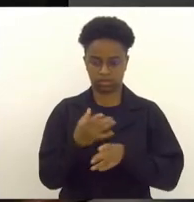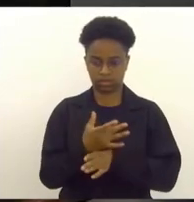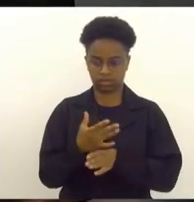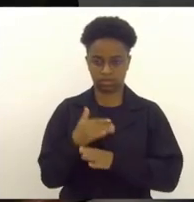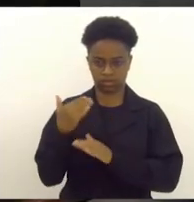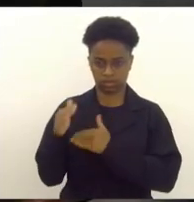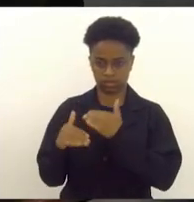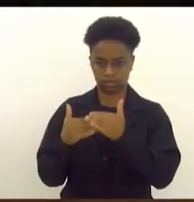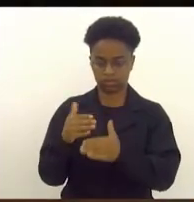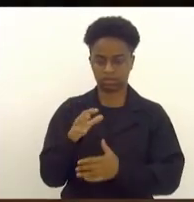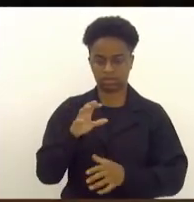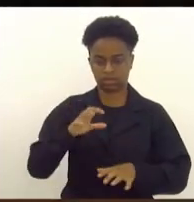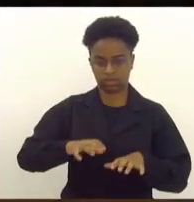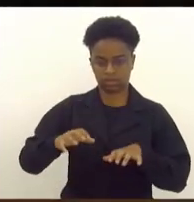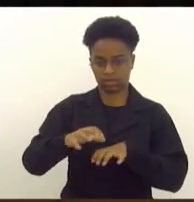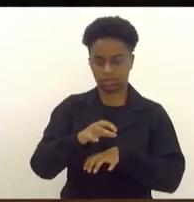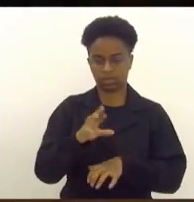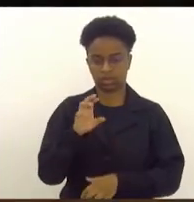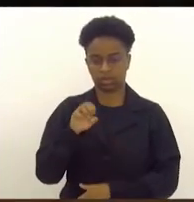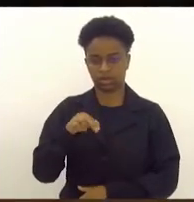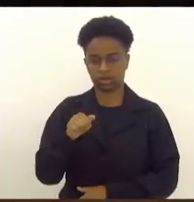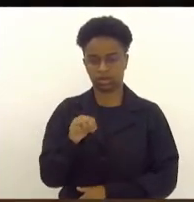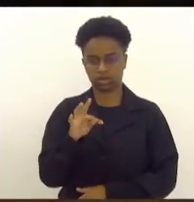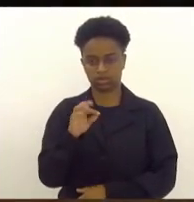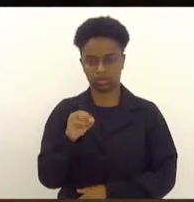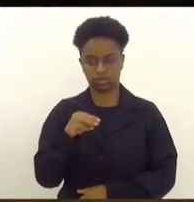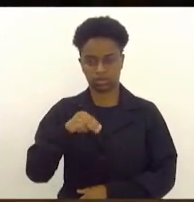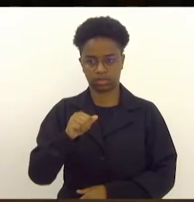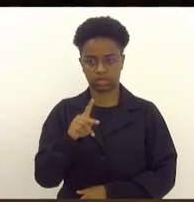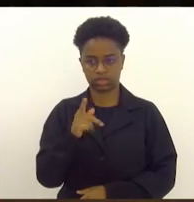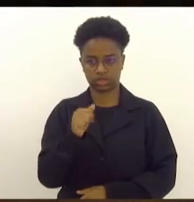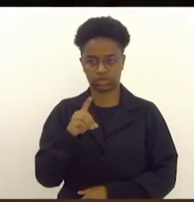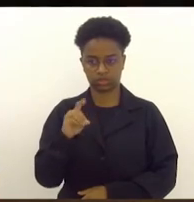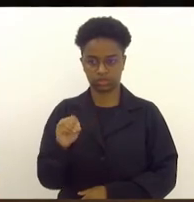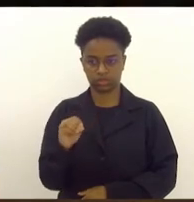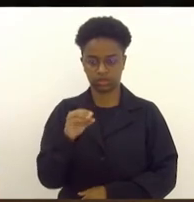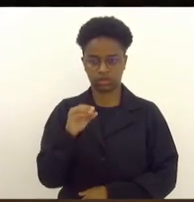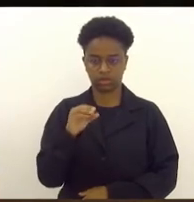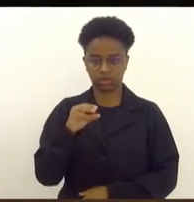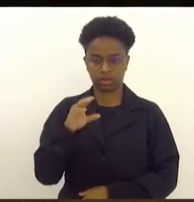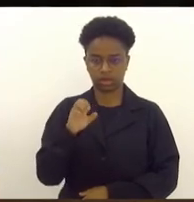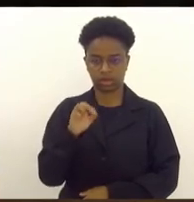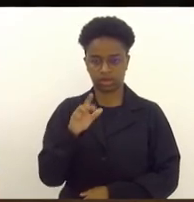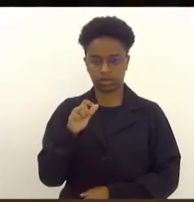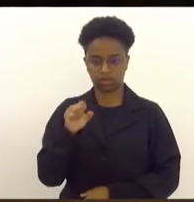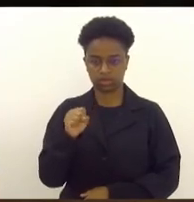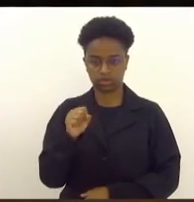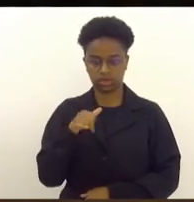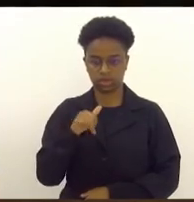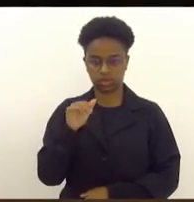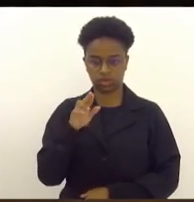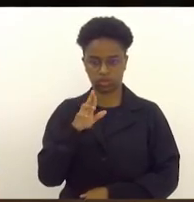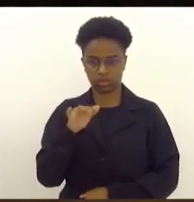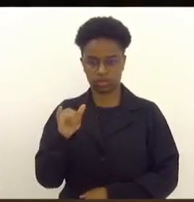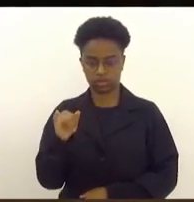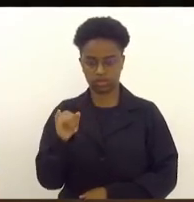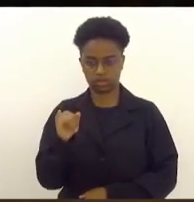Desenvolvimento Regional Renato Machado Carlos Macedo Yuri